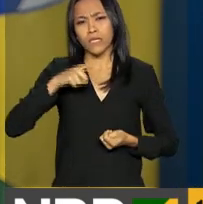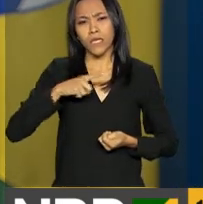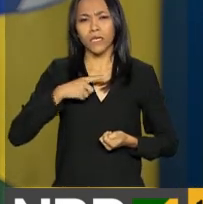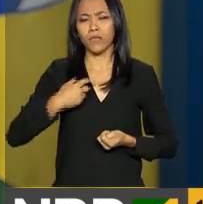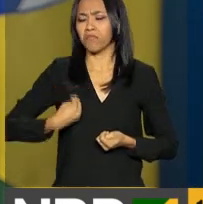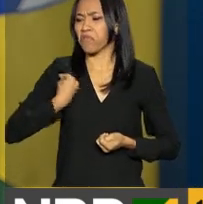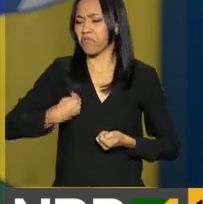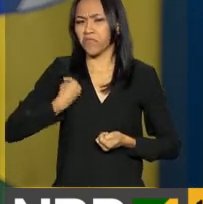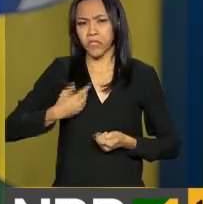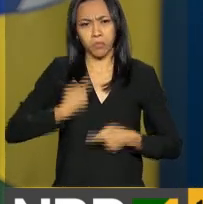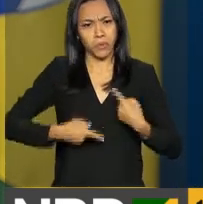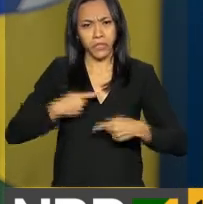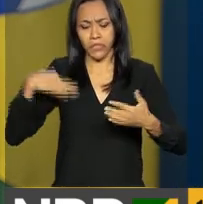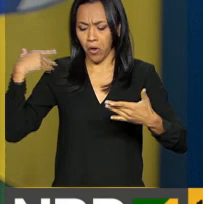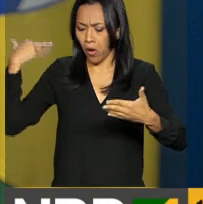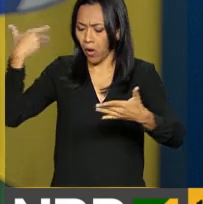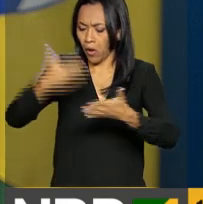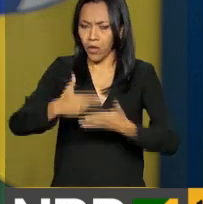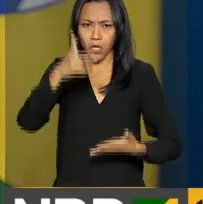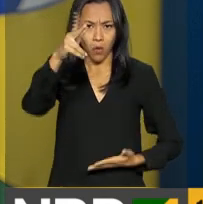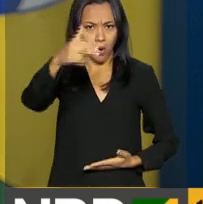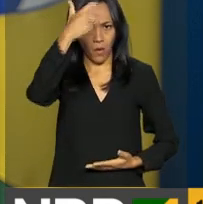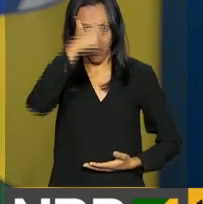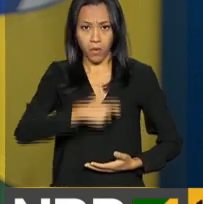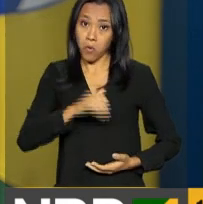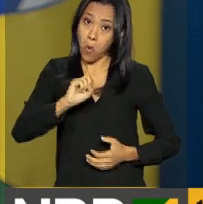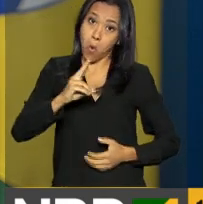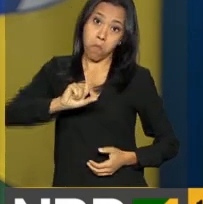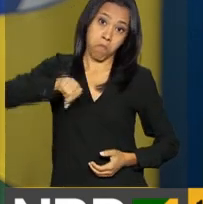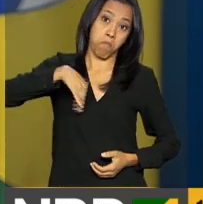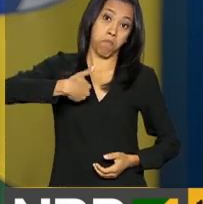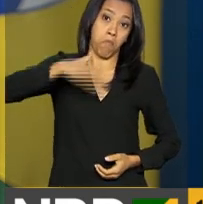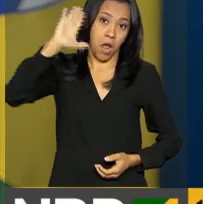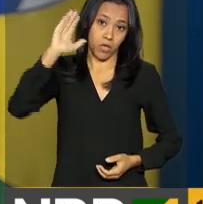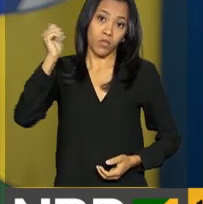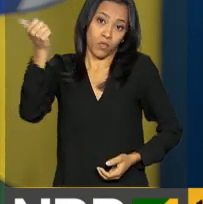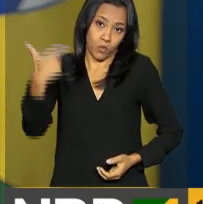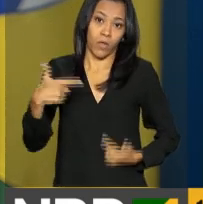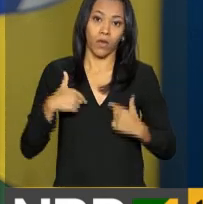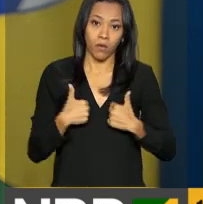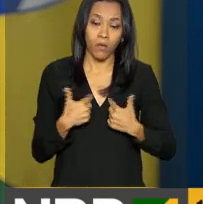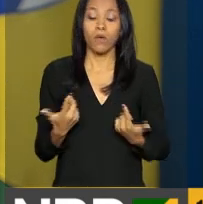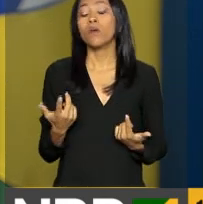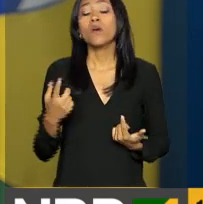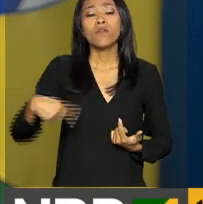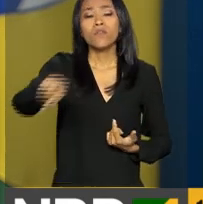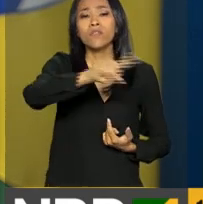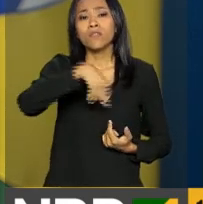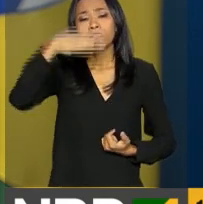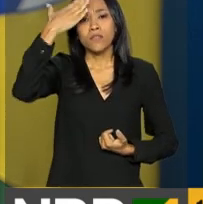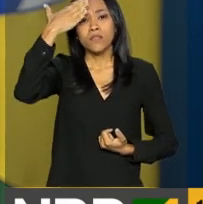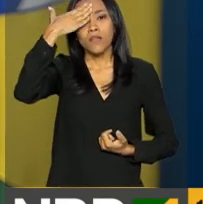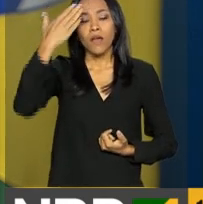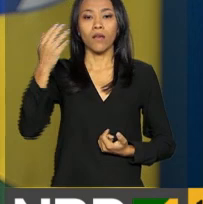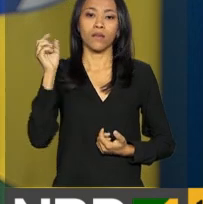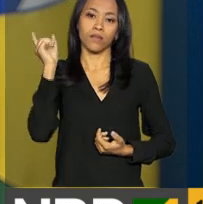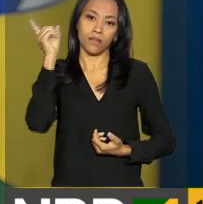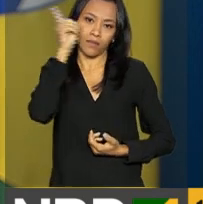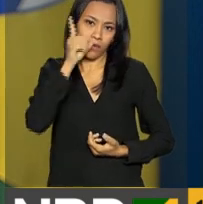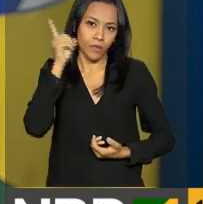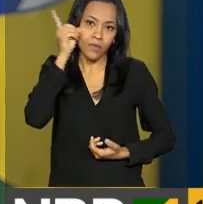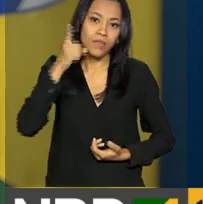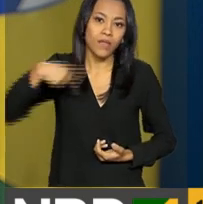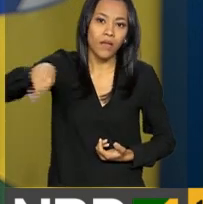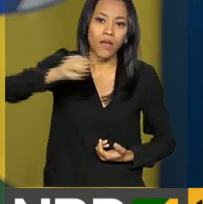política, tanto quanto eu, mais que eu, não é? Mas nós sabemos que deputado e senador, assim como